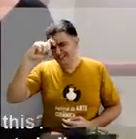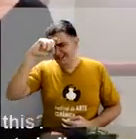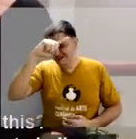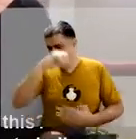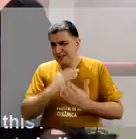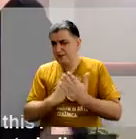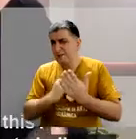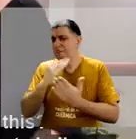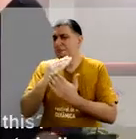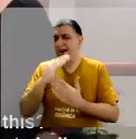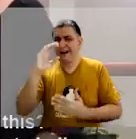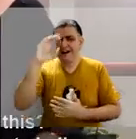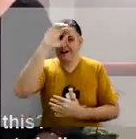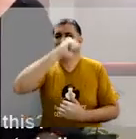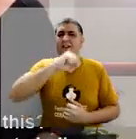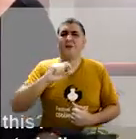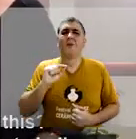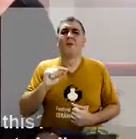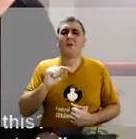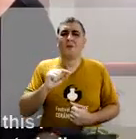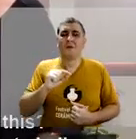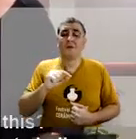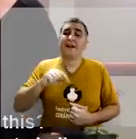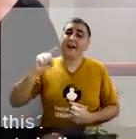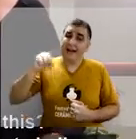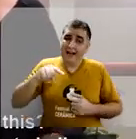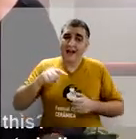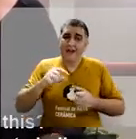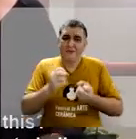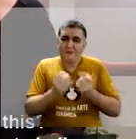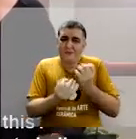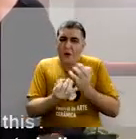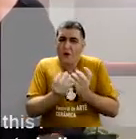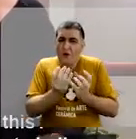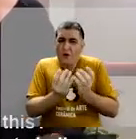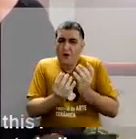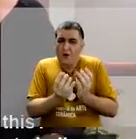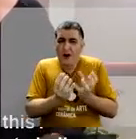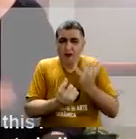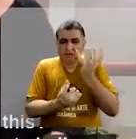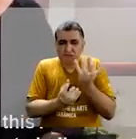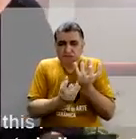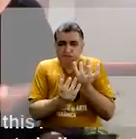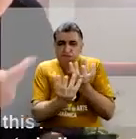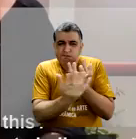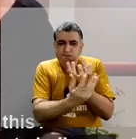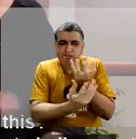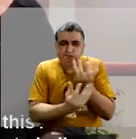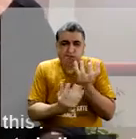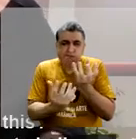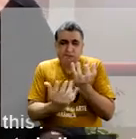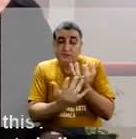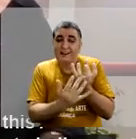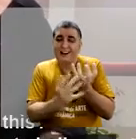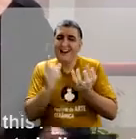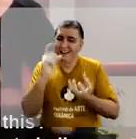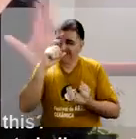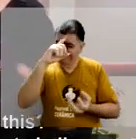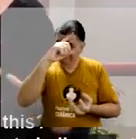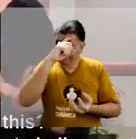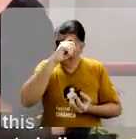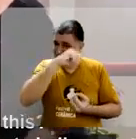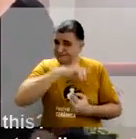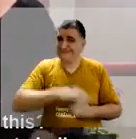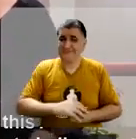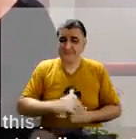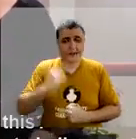se eu estou errada, na questão da queima, né? Que é um dos grandes momentos da cerâmica. Você fez todo o processo, não sei o quê,